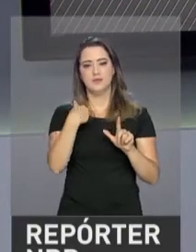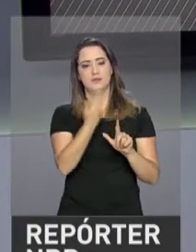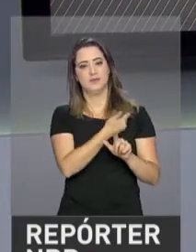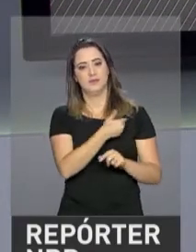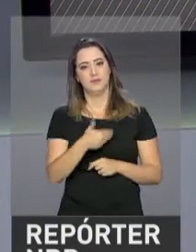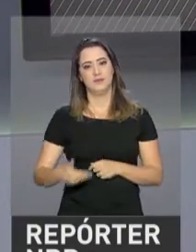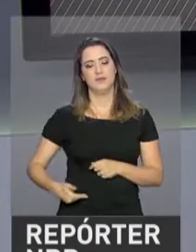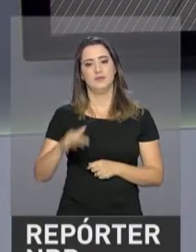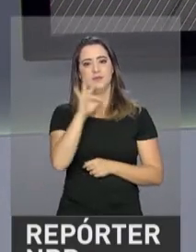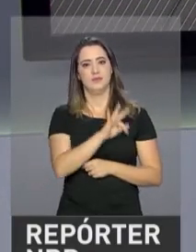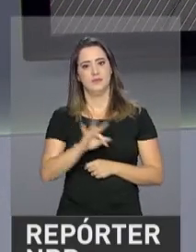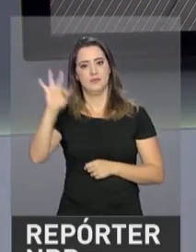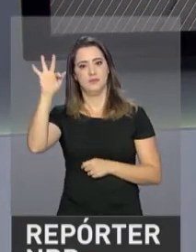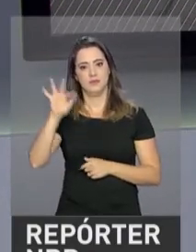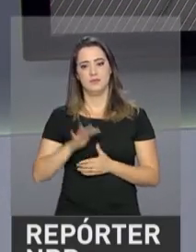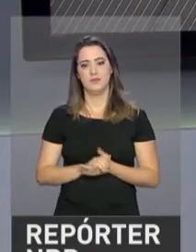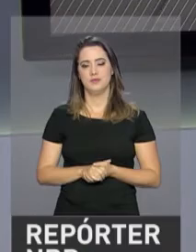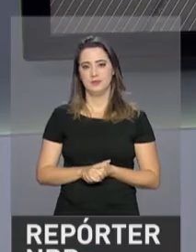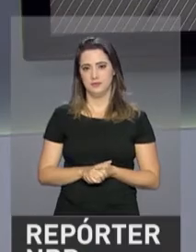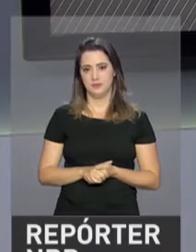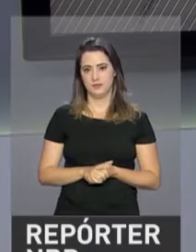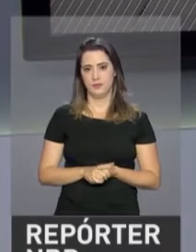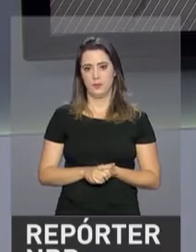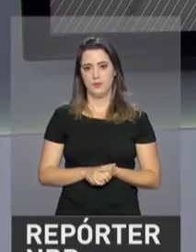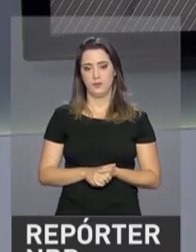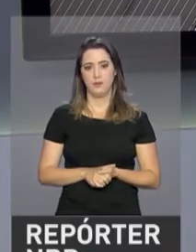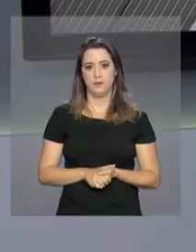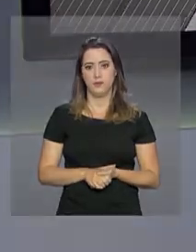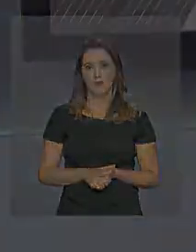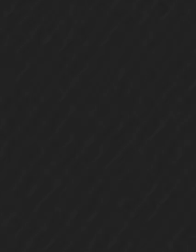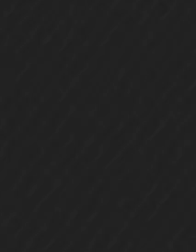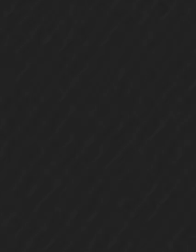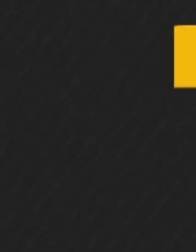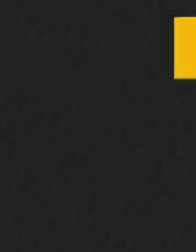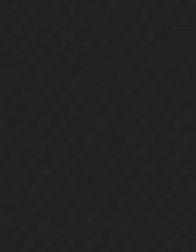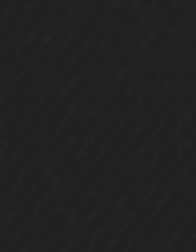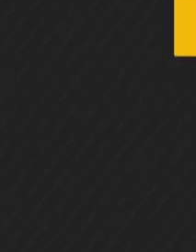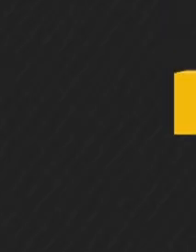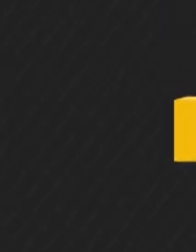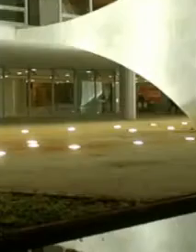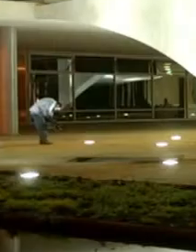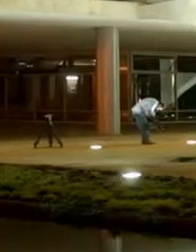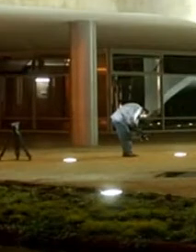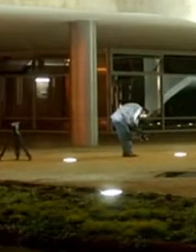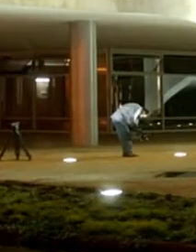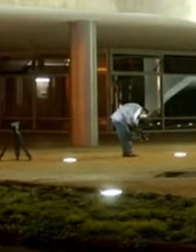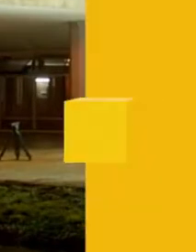continue com a gente aqui na NBR, a TV do Governo Federal.